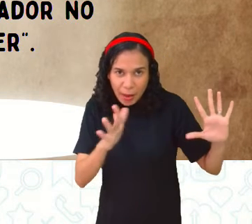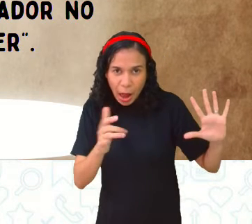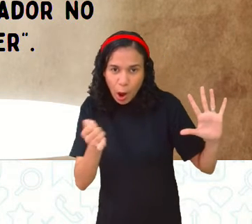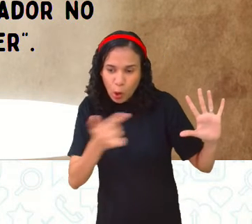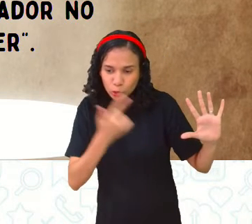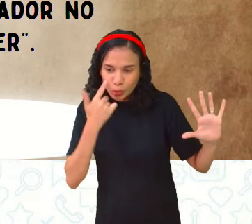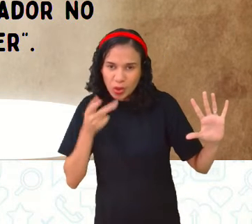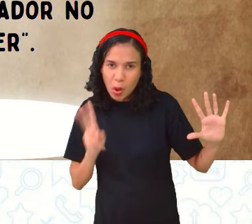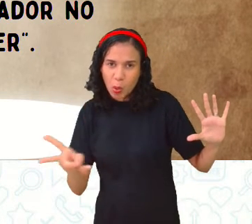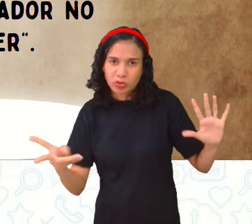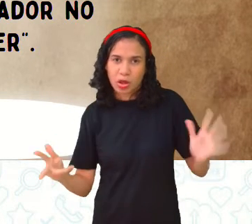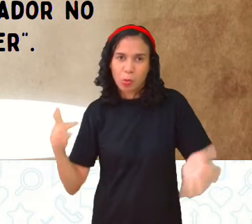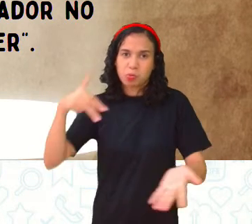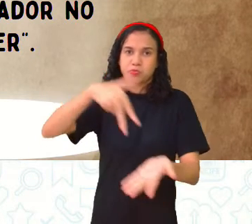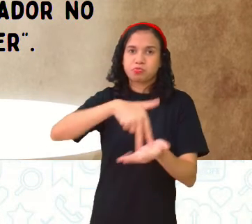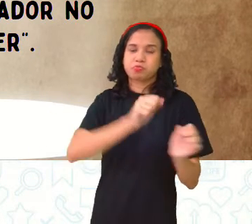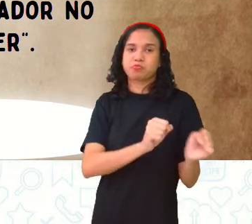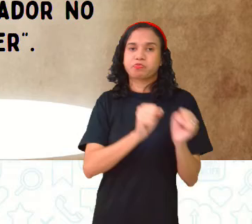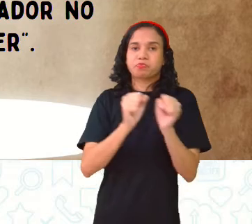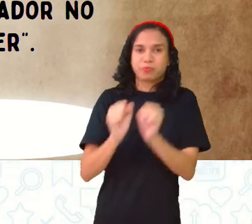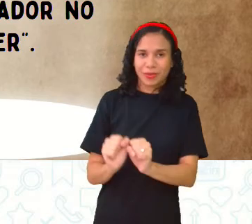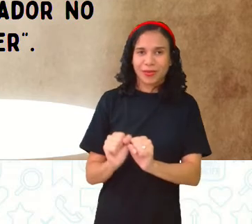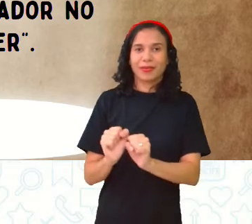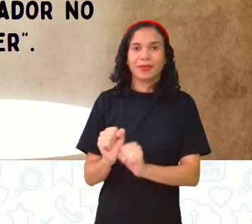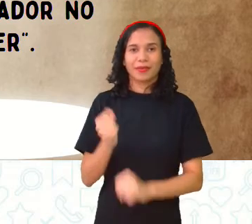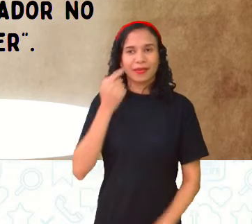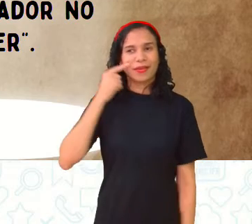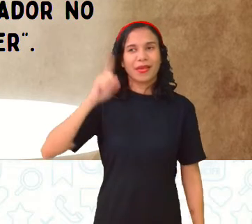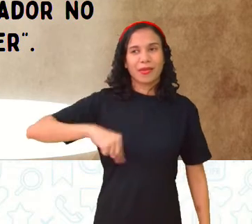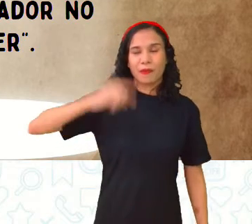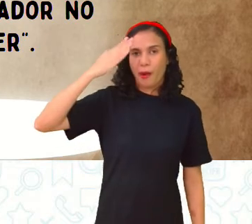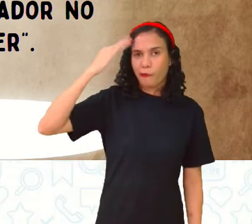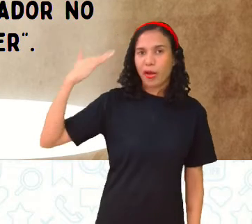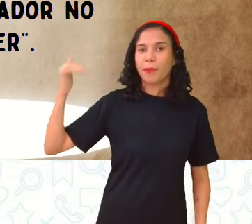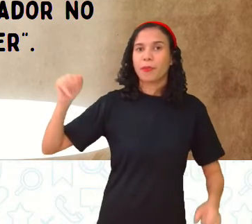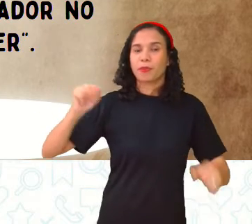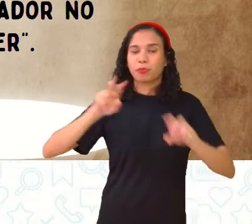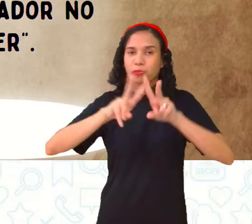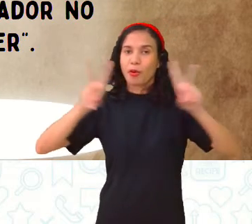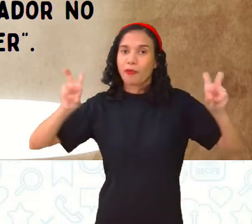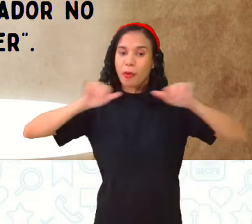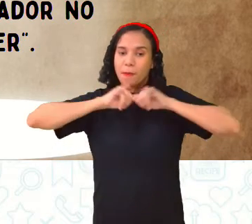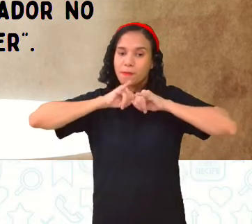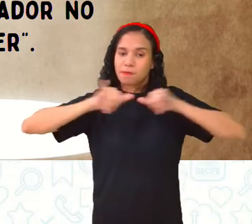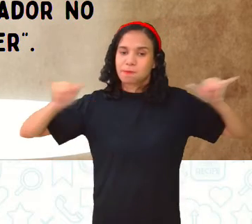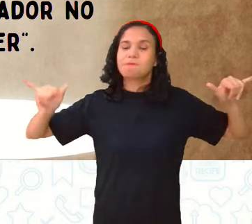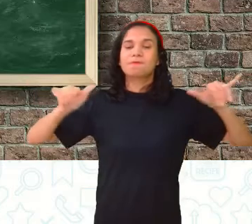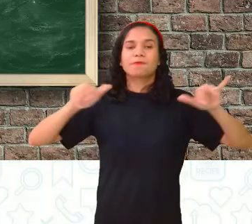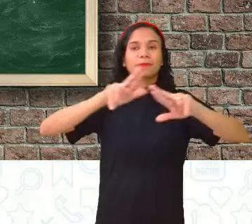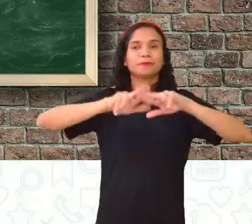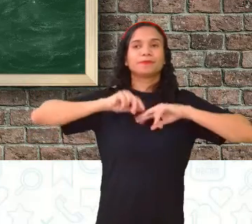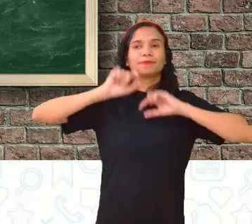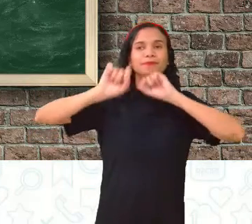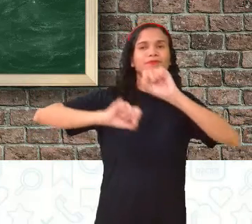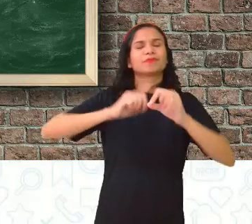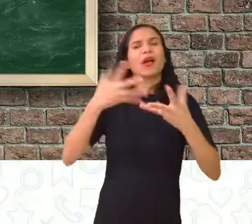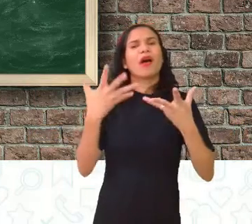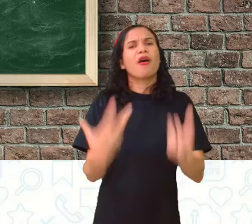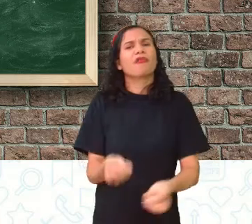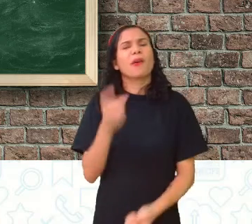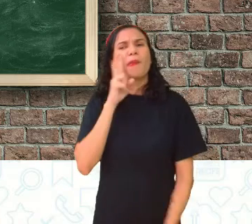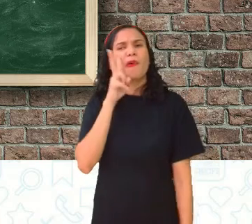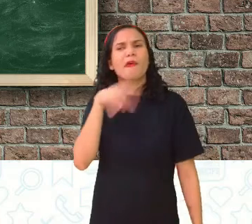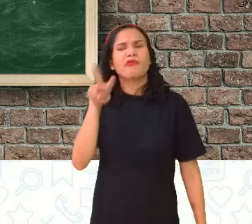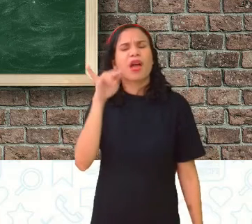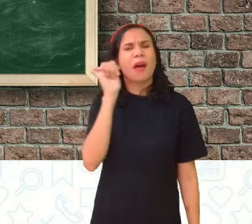um conservador no poder, né? Era uma frase bem famosa que circulava na época. E aí, vamos ver aí. E aí